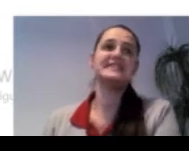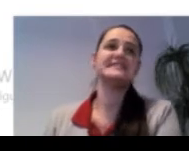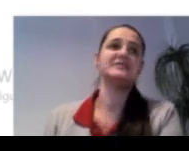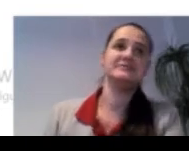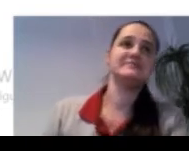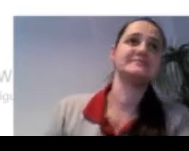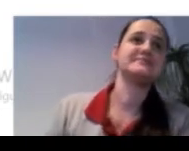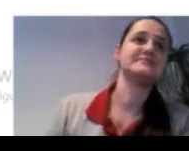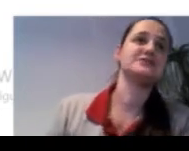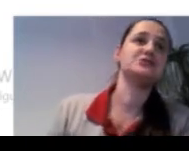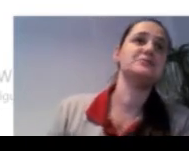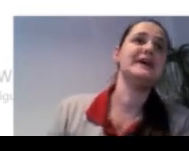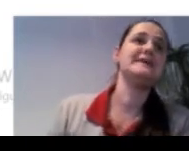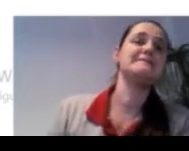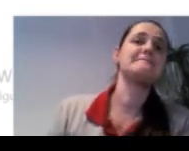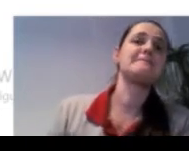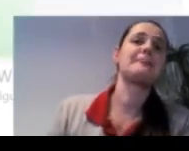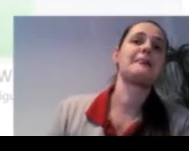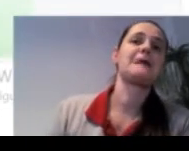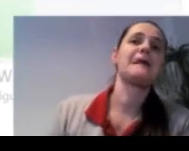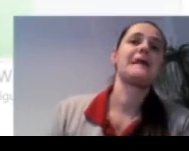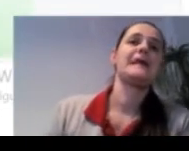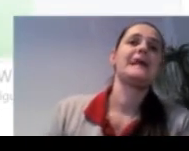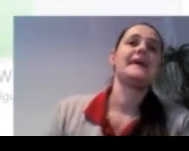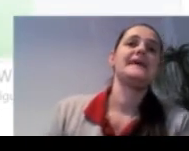sobre mutação, tudo bem?